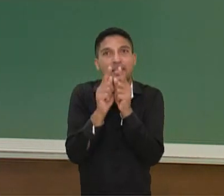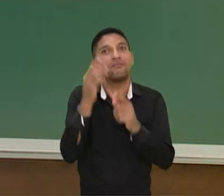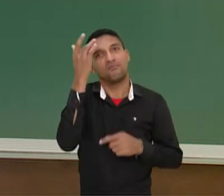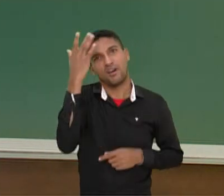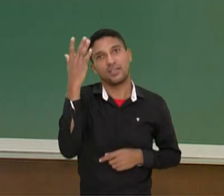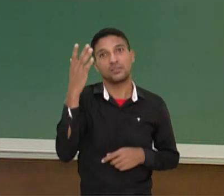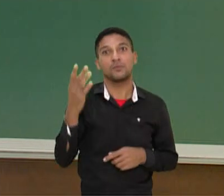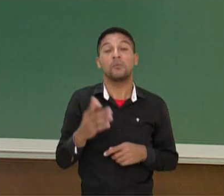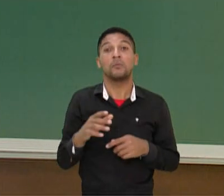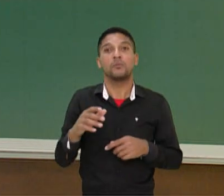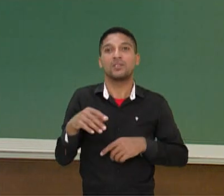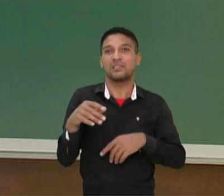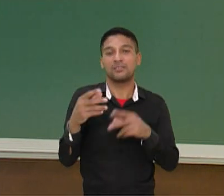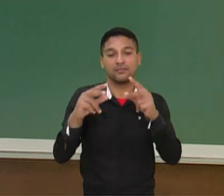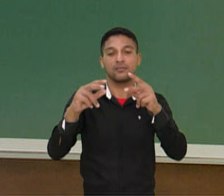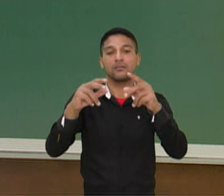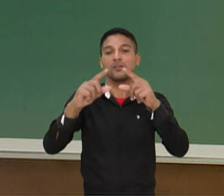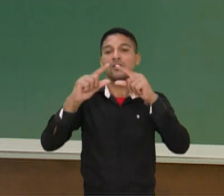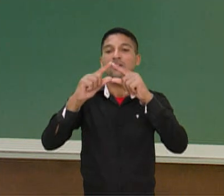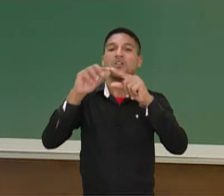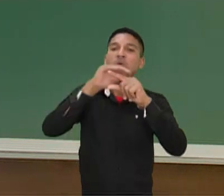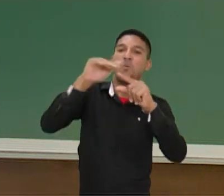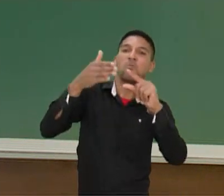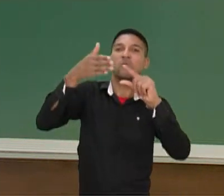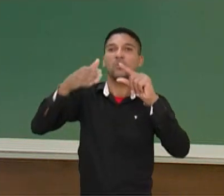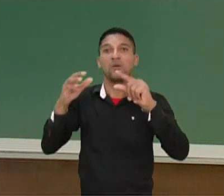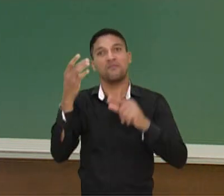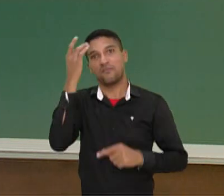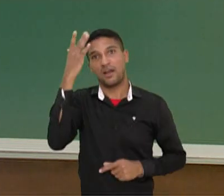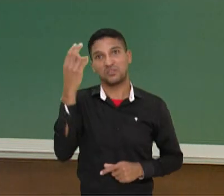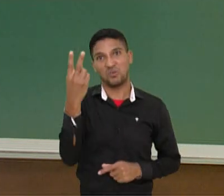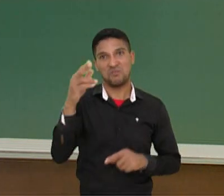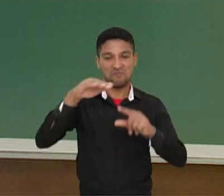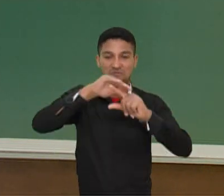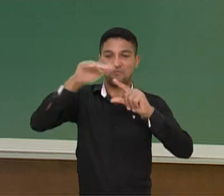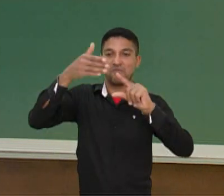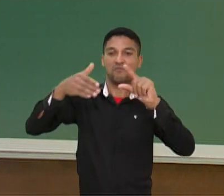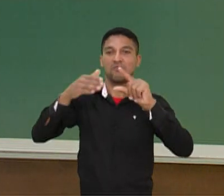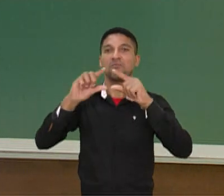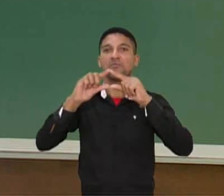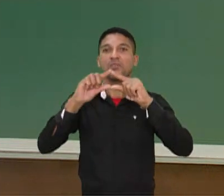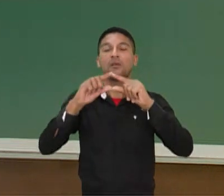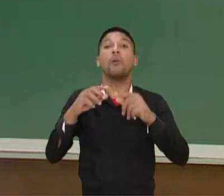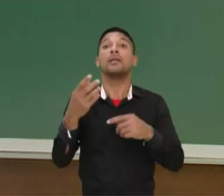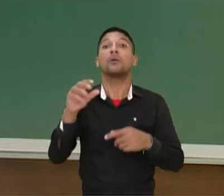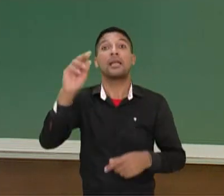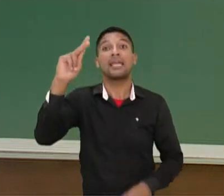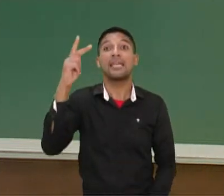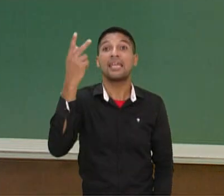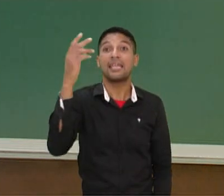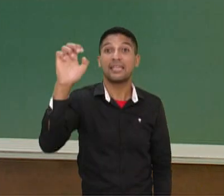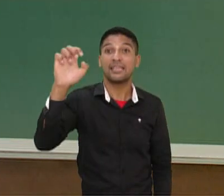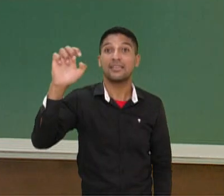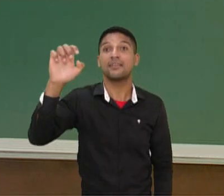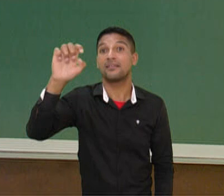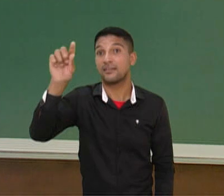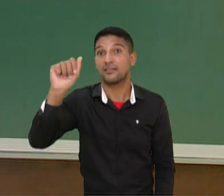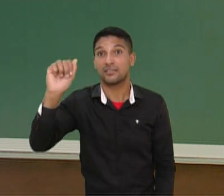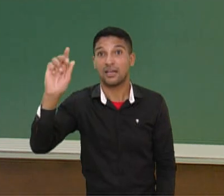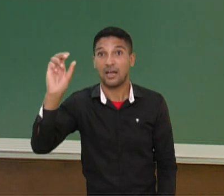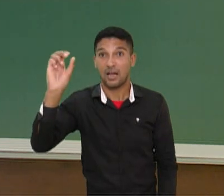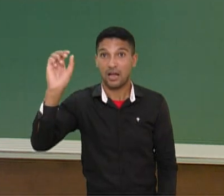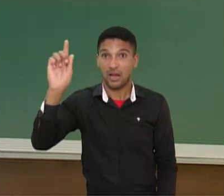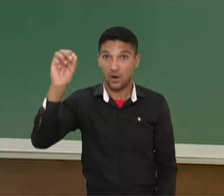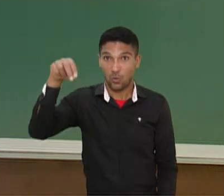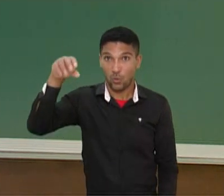no hexágono que a gente fez, será que era só aquilo? De repente esquece de traçar uma lá e contar, e daí? Né? Então, o pentágono